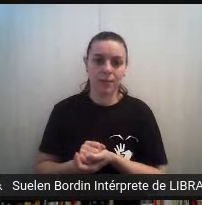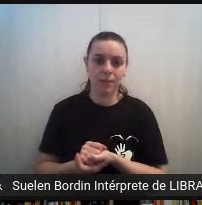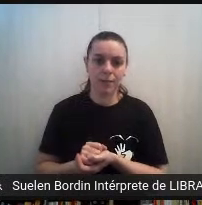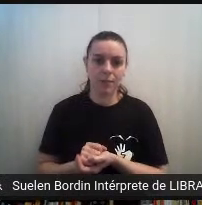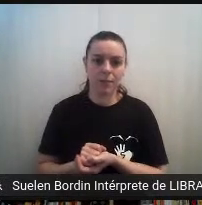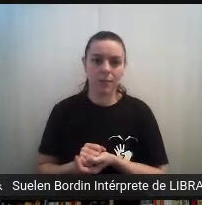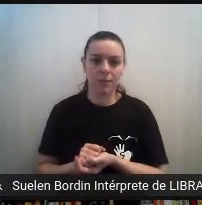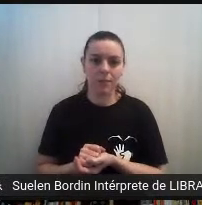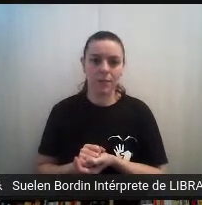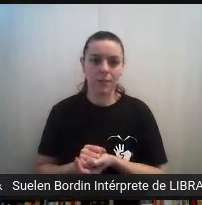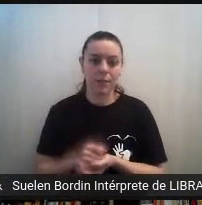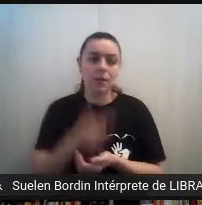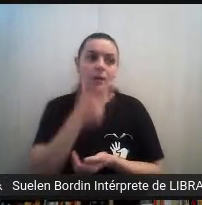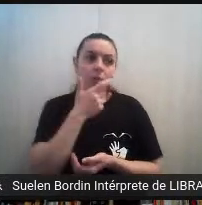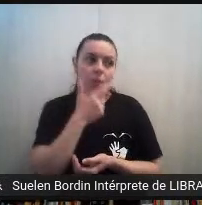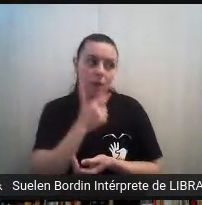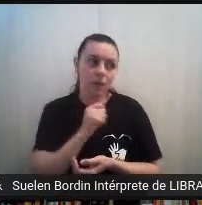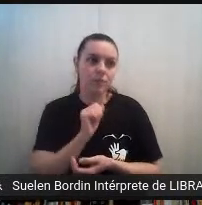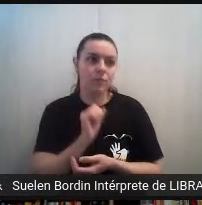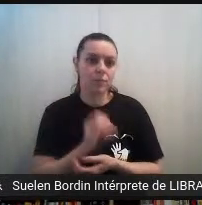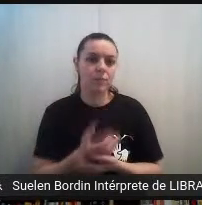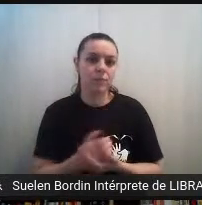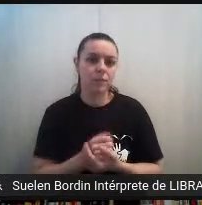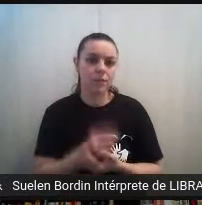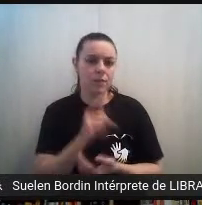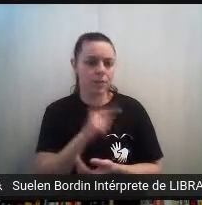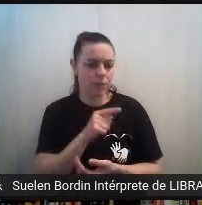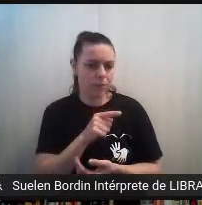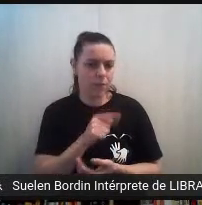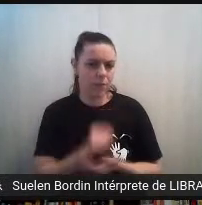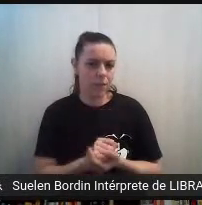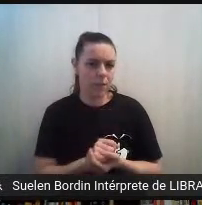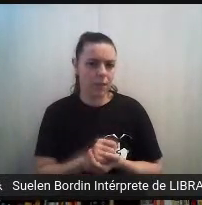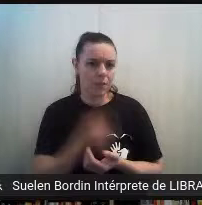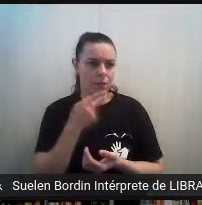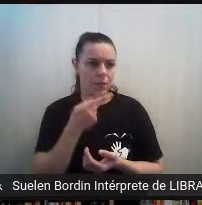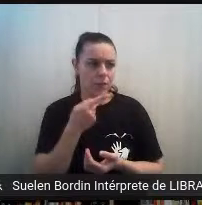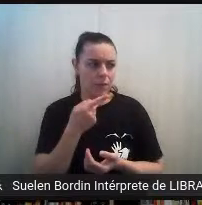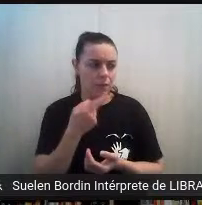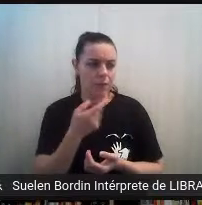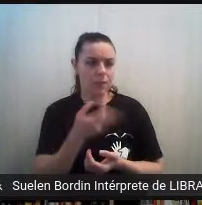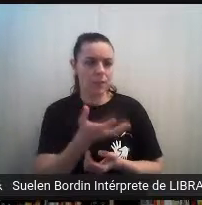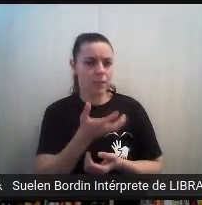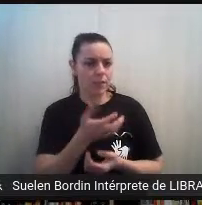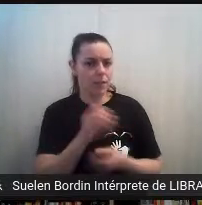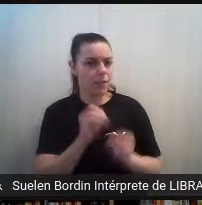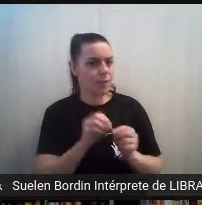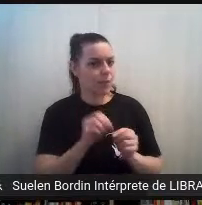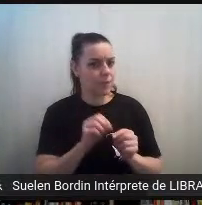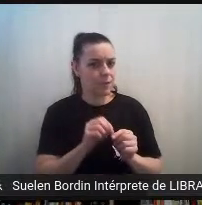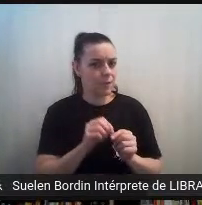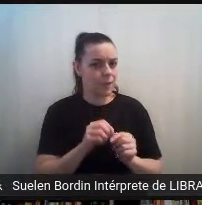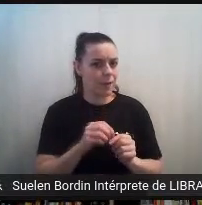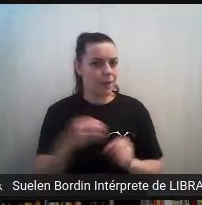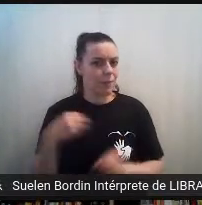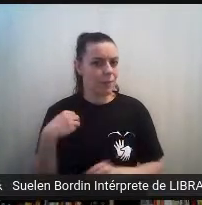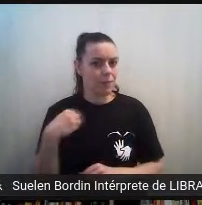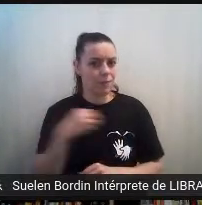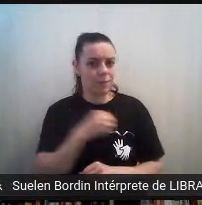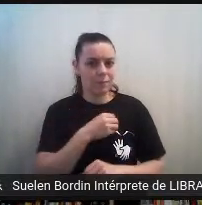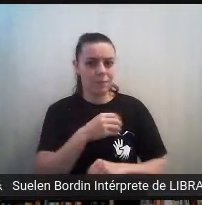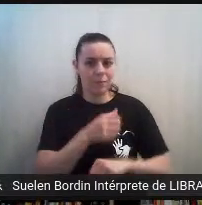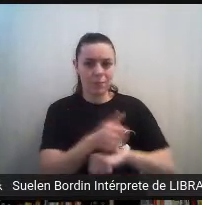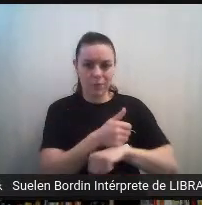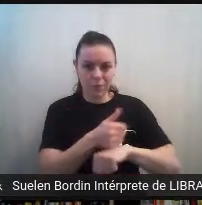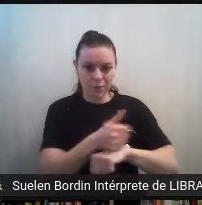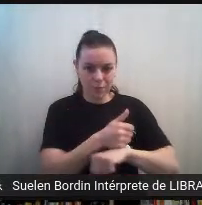Uhum. Eu acho que, então, e você estava dizendo que queria fazer medicina, tinha alguma influência para fazer medicina, ou era uma coisa